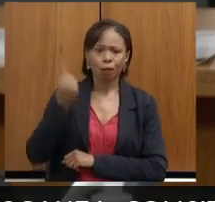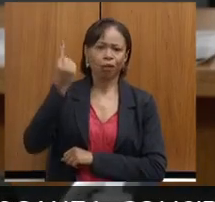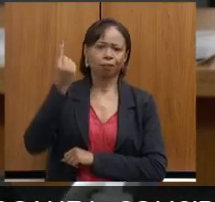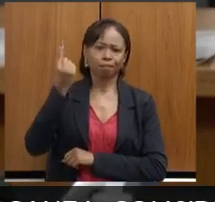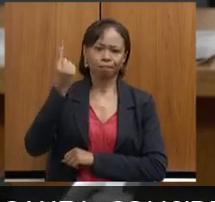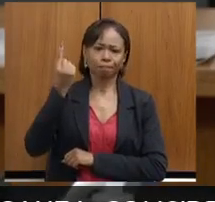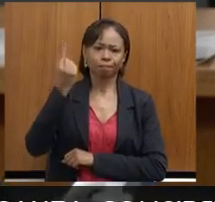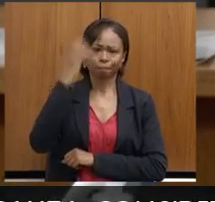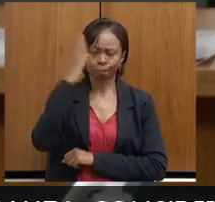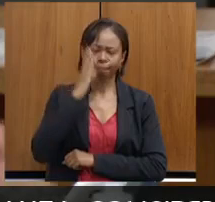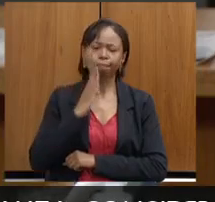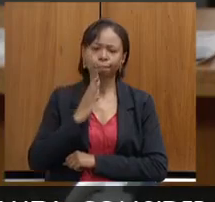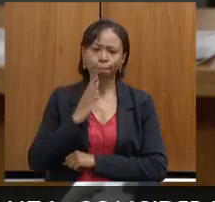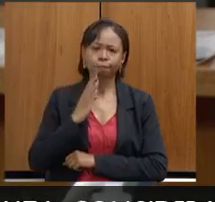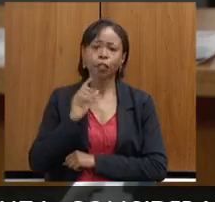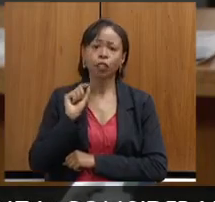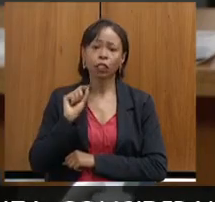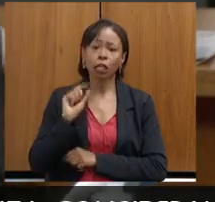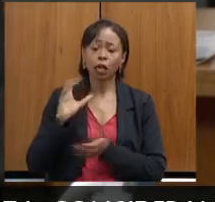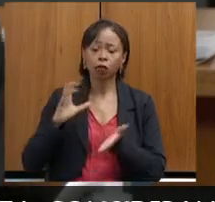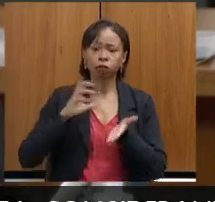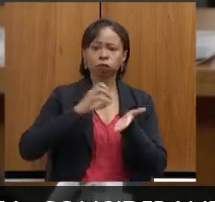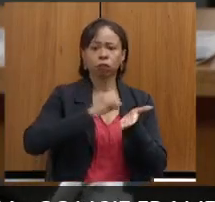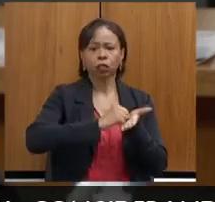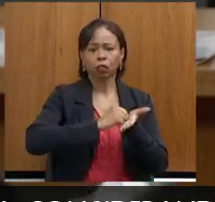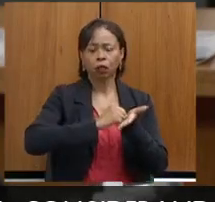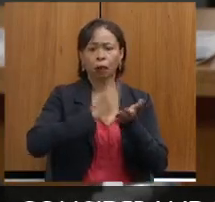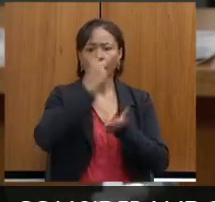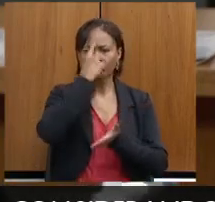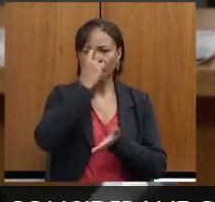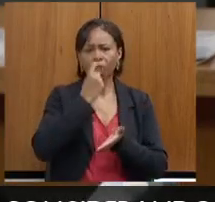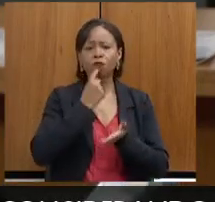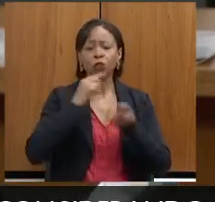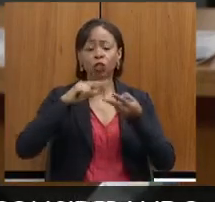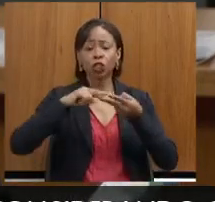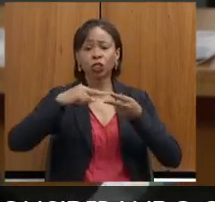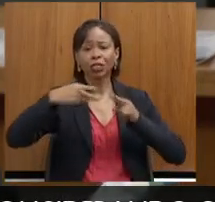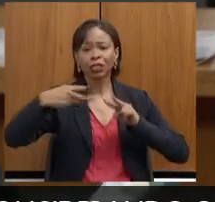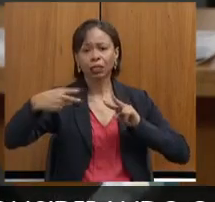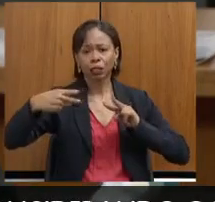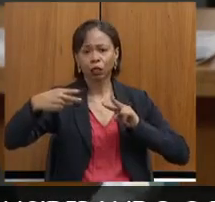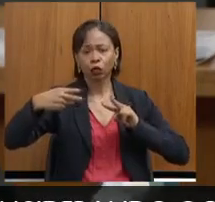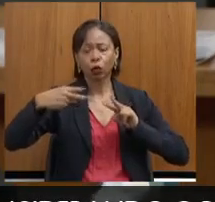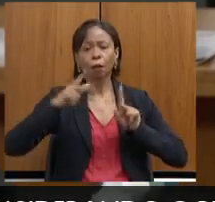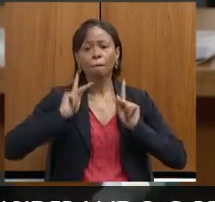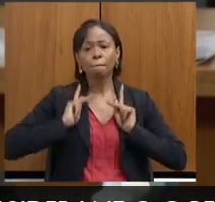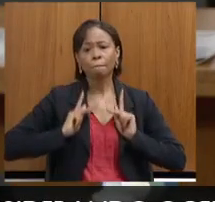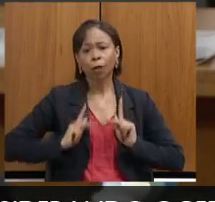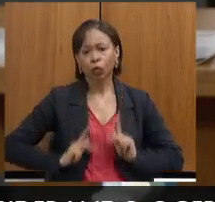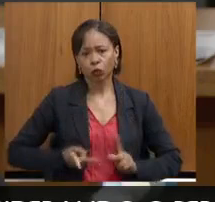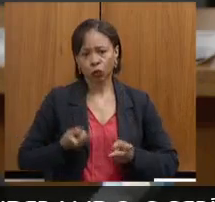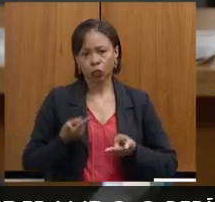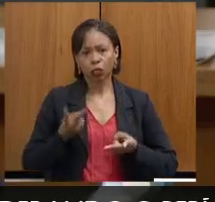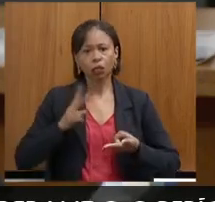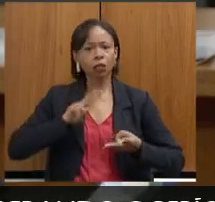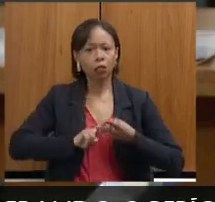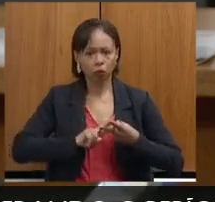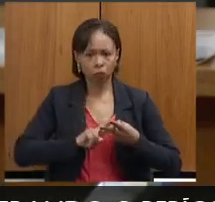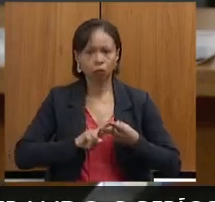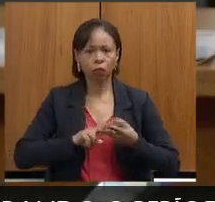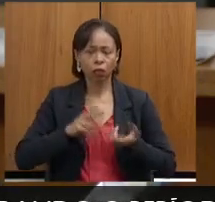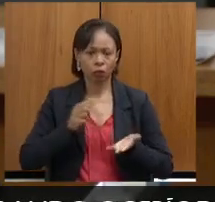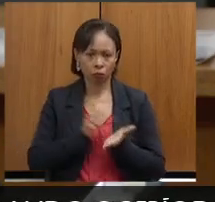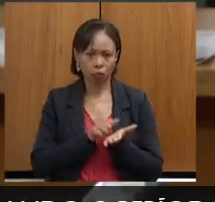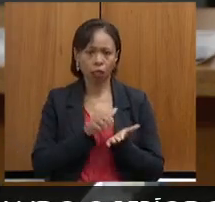em termos de inserção de perfis genéticos de condenados é esse só esse